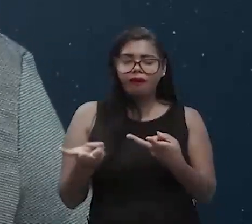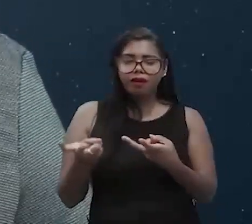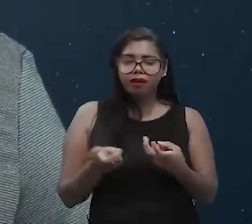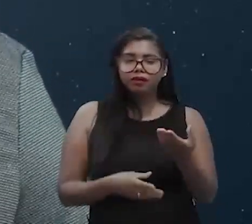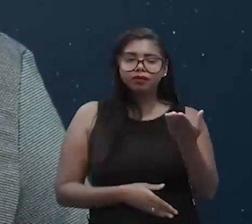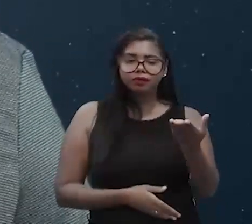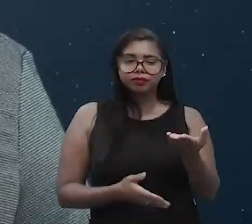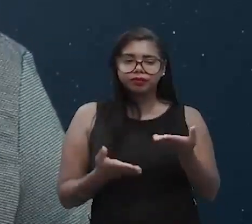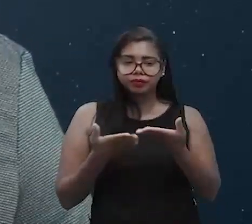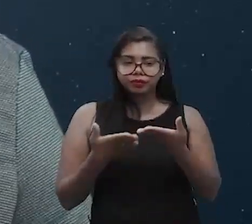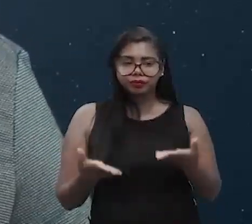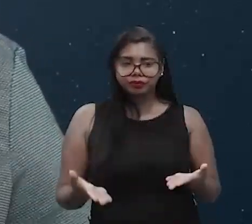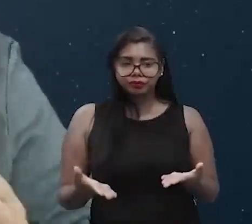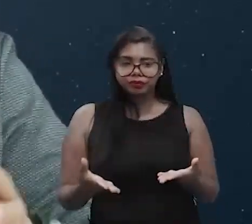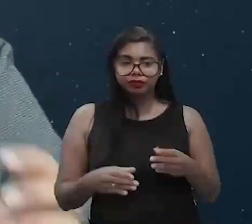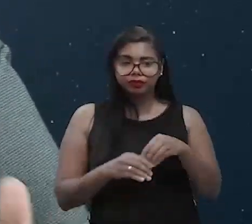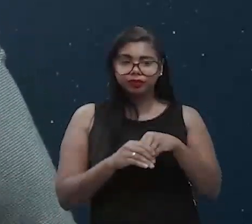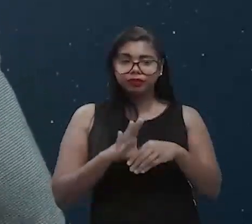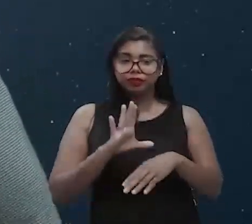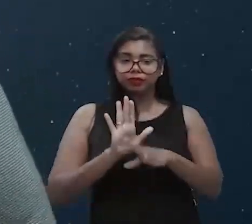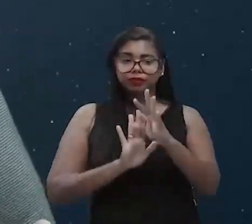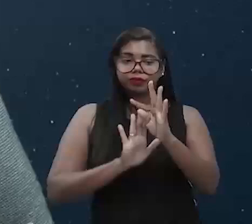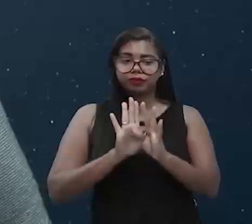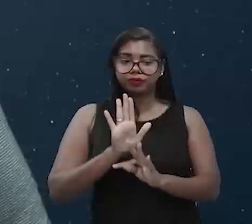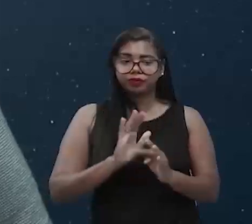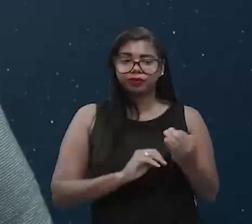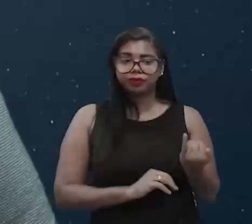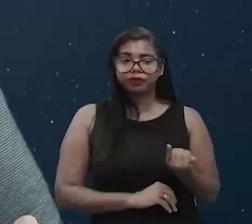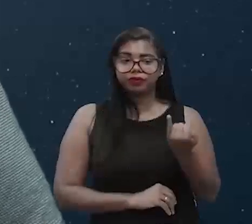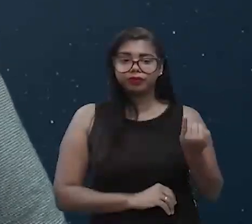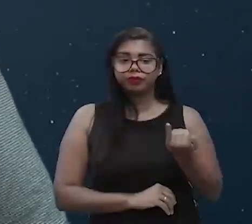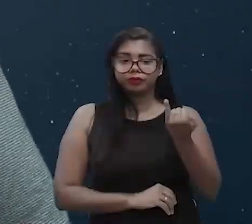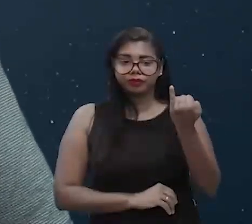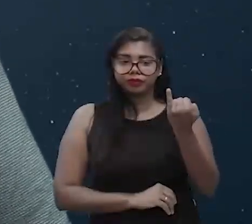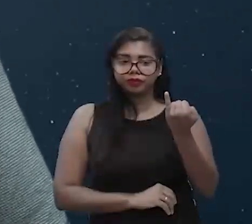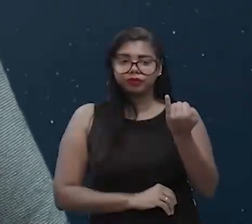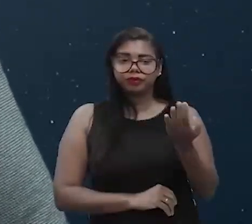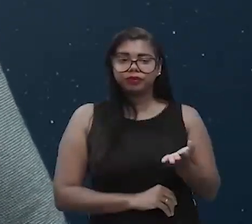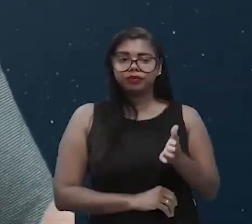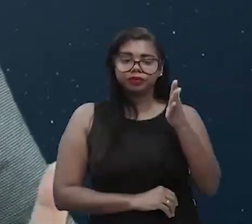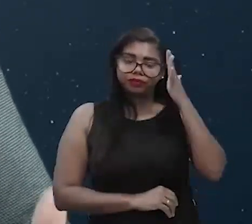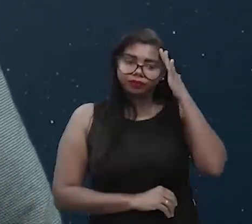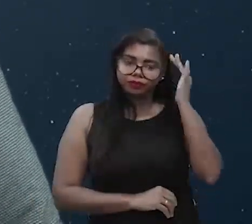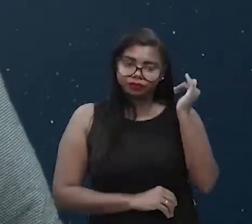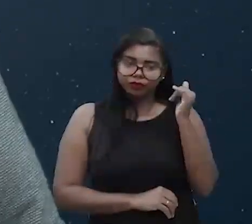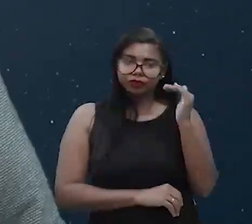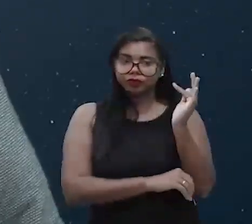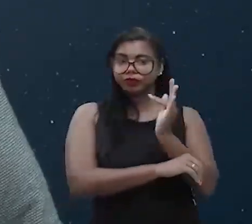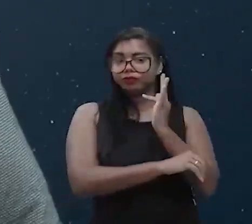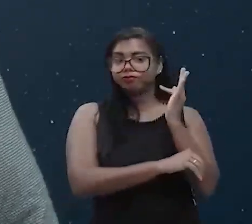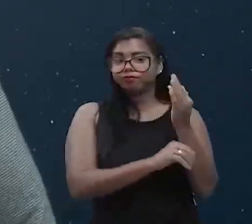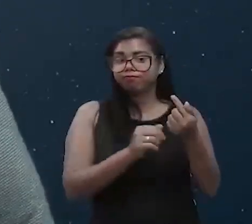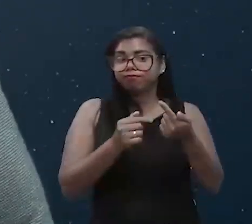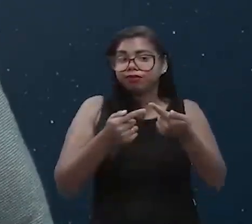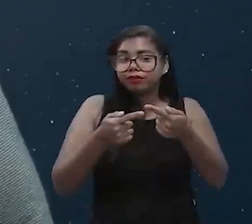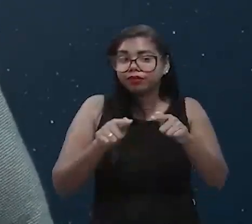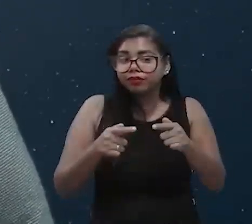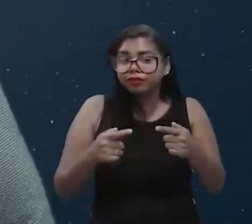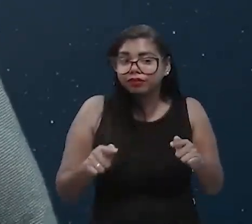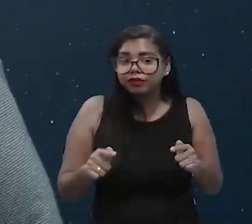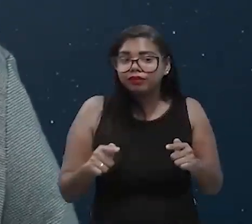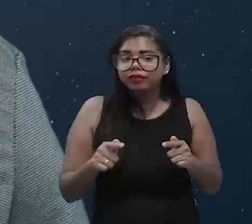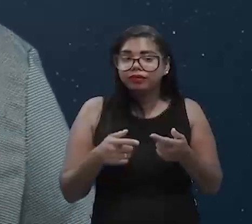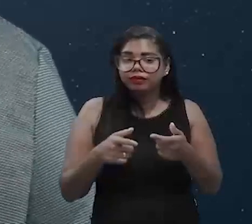dos textos. Isso é muito importante. Então, quando ele fala norma padrão, você já sabe que a linguagem é formal, gramática, prescritiva